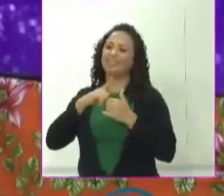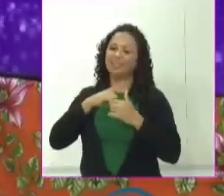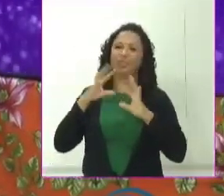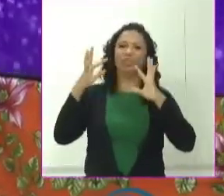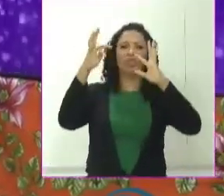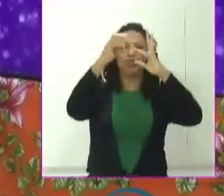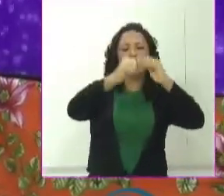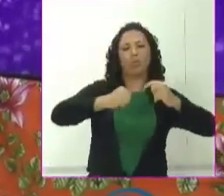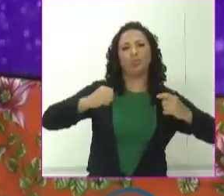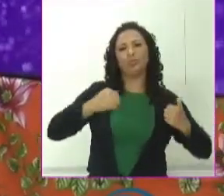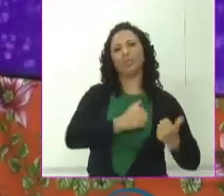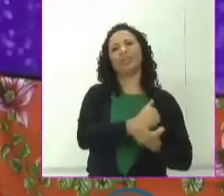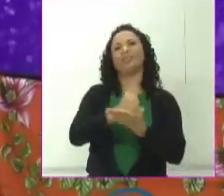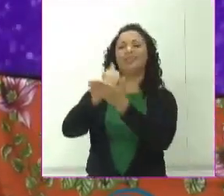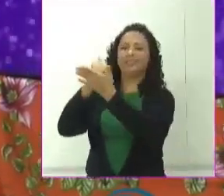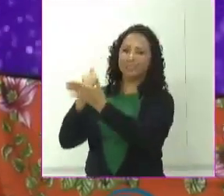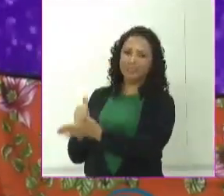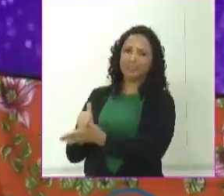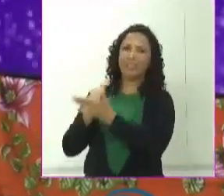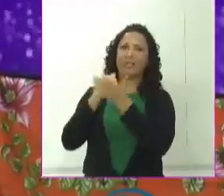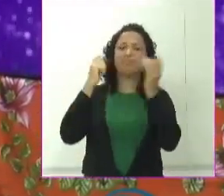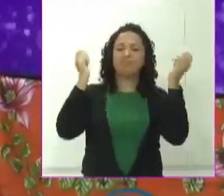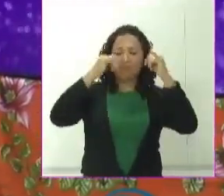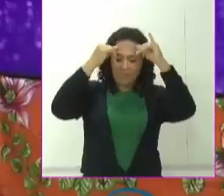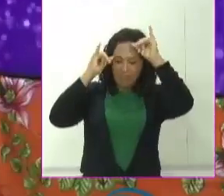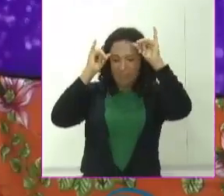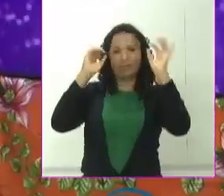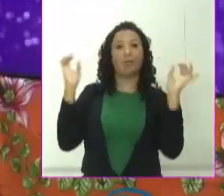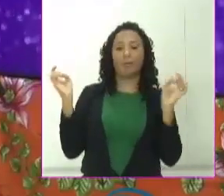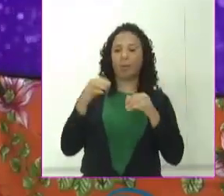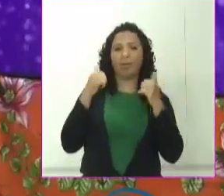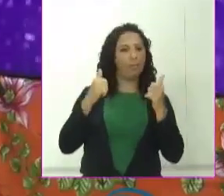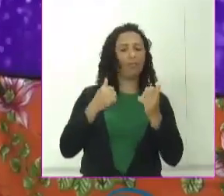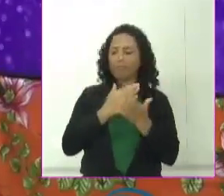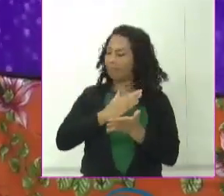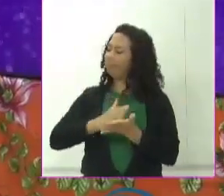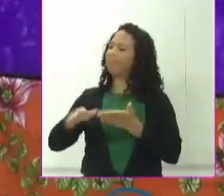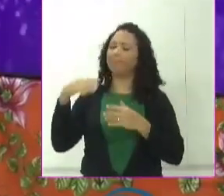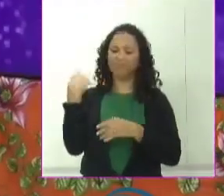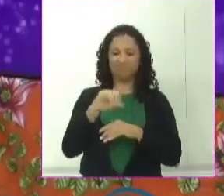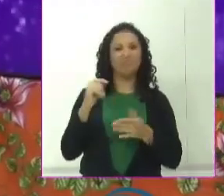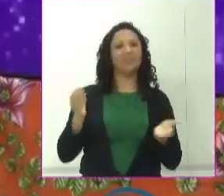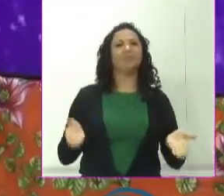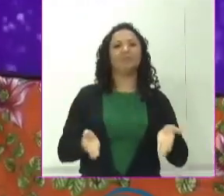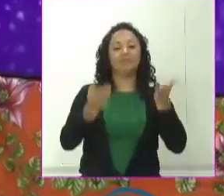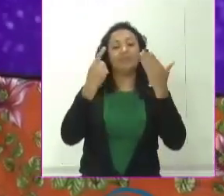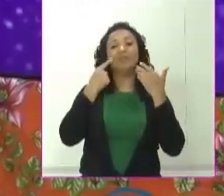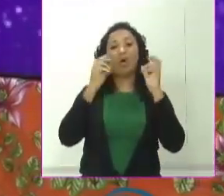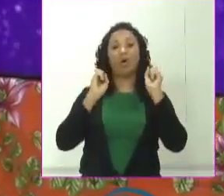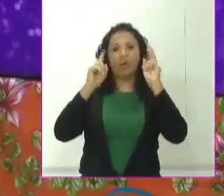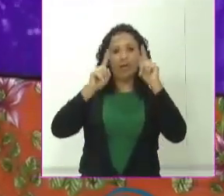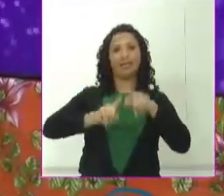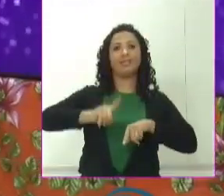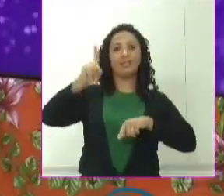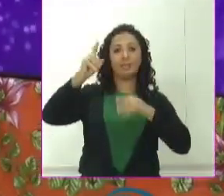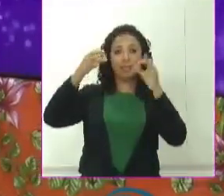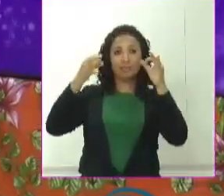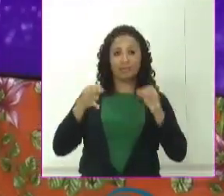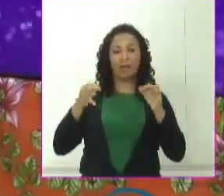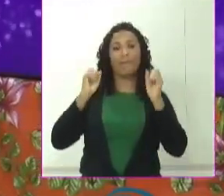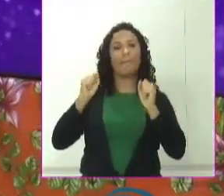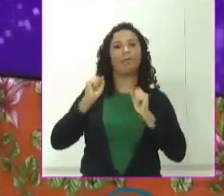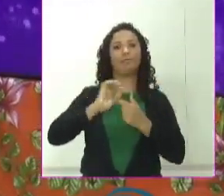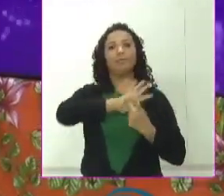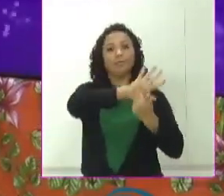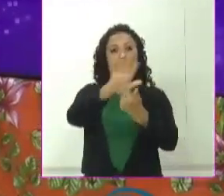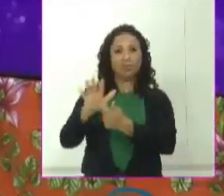Todas contribuem para o bom andamento do boi, né? O boi está tudo ok, tudo pronto. Tudo pronto, vamos começar. Vamos começar. Está ok lá em cima, a gente já pode